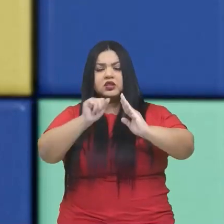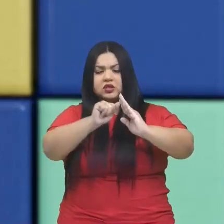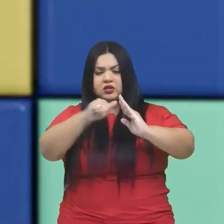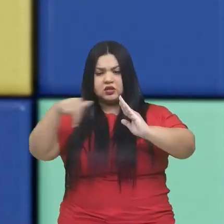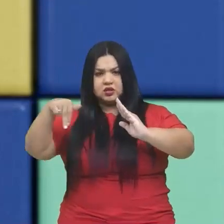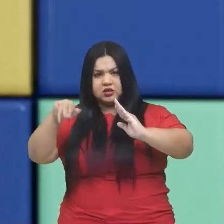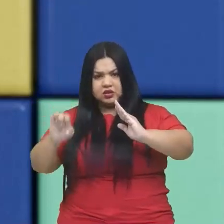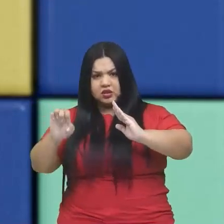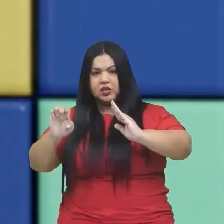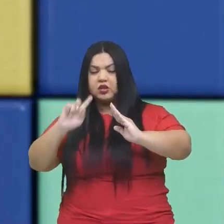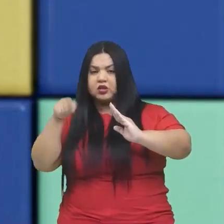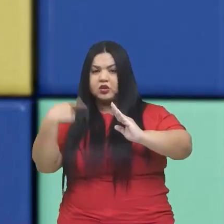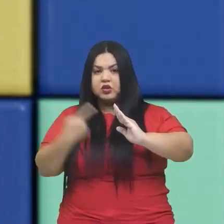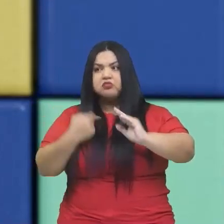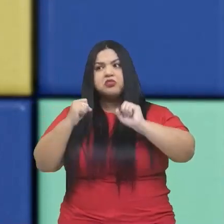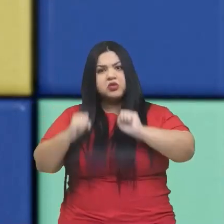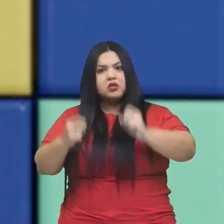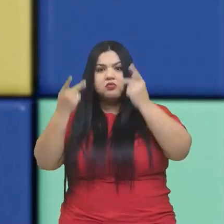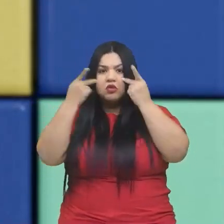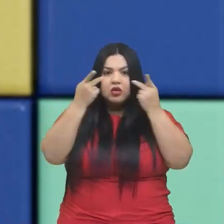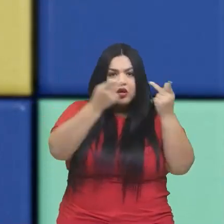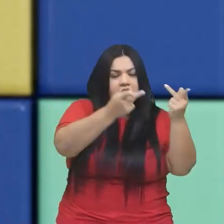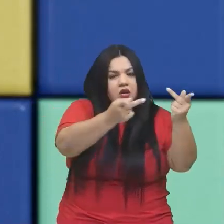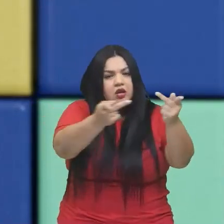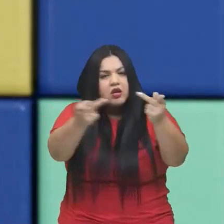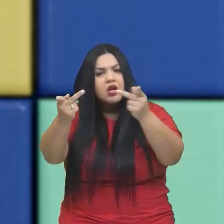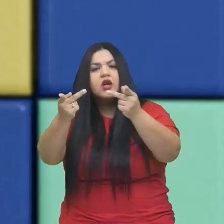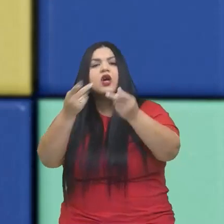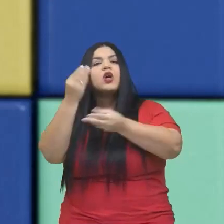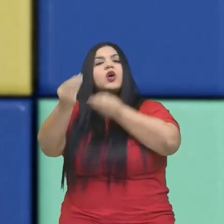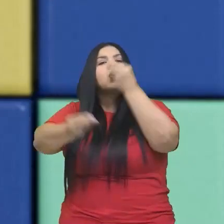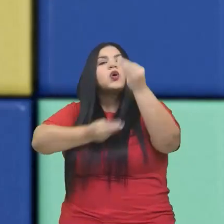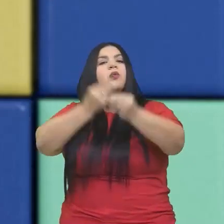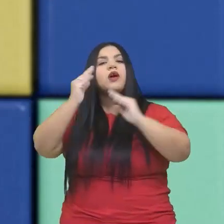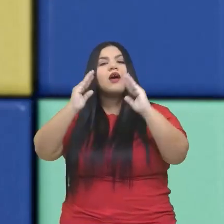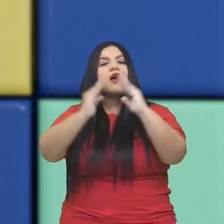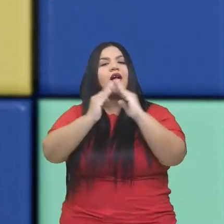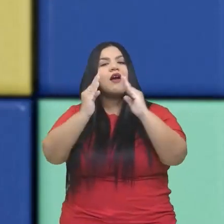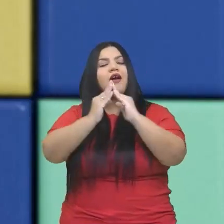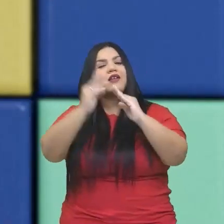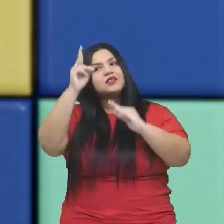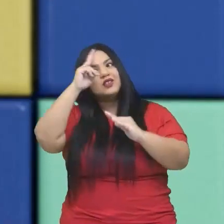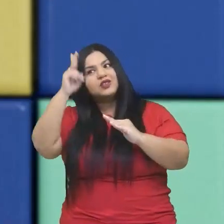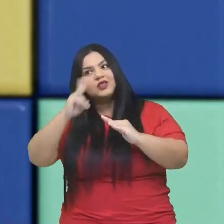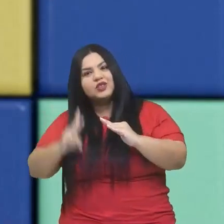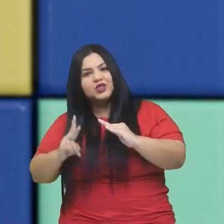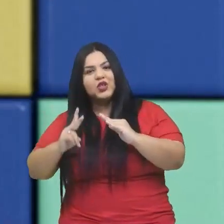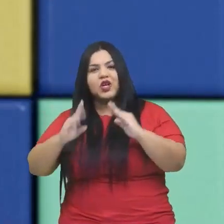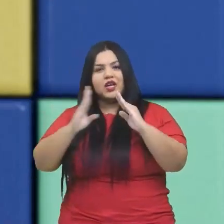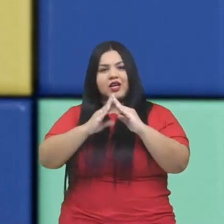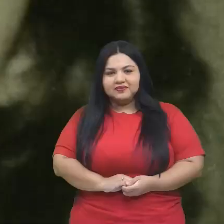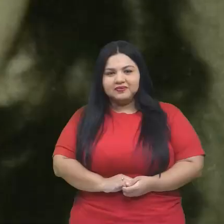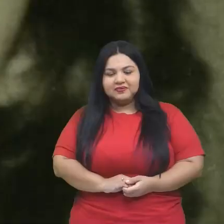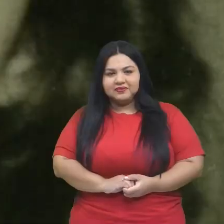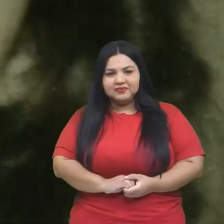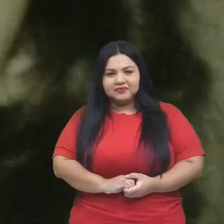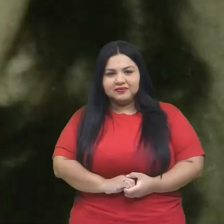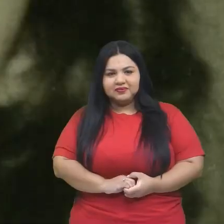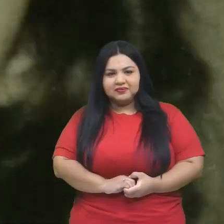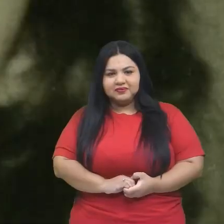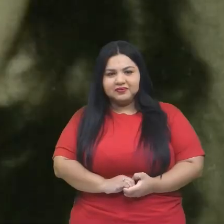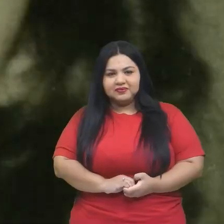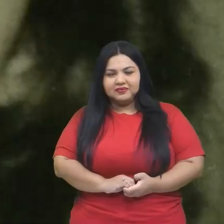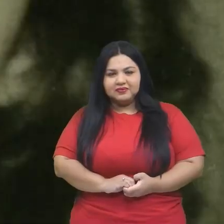vamos navegar e olhar como é que era a casa da Anne Frank por dentro. Vamos dar uma olhadinha aqui.